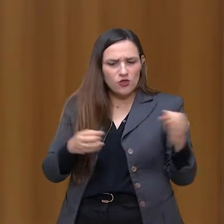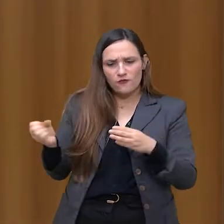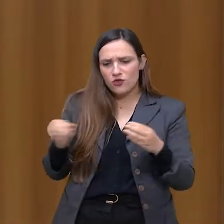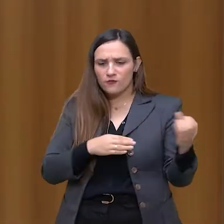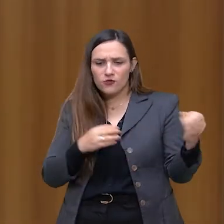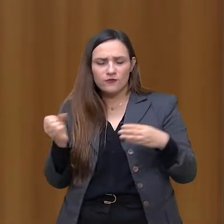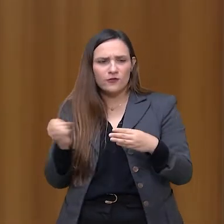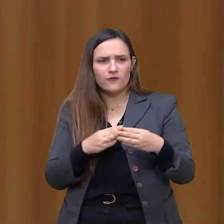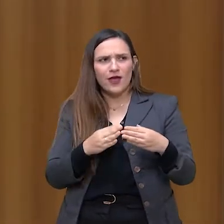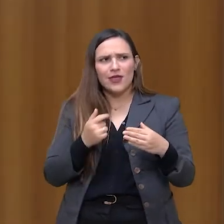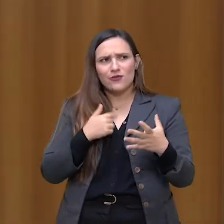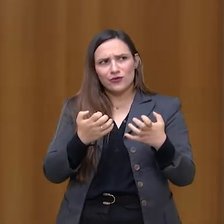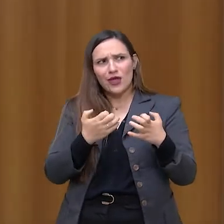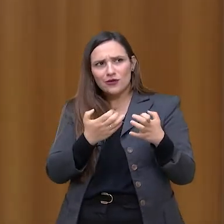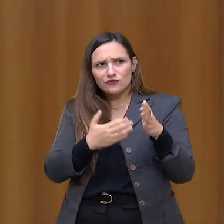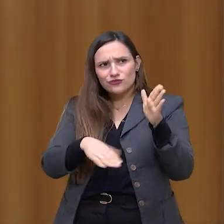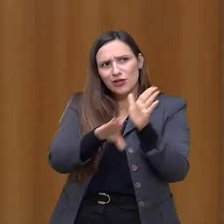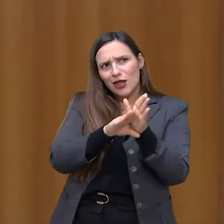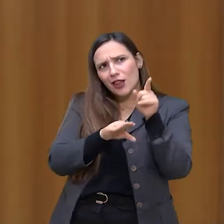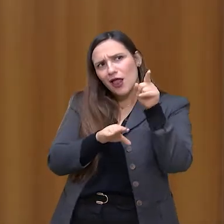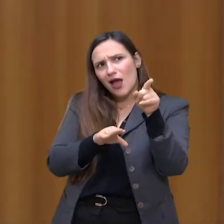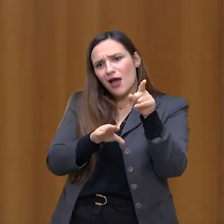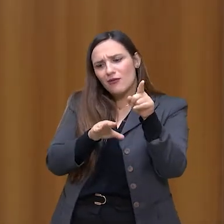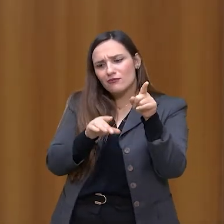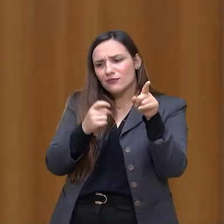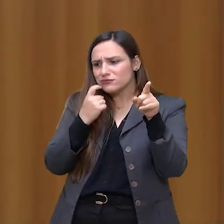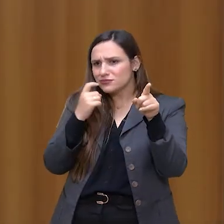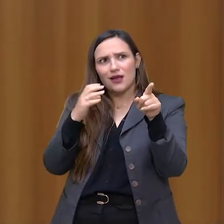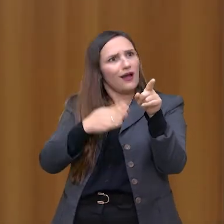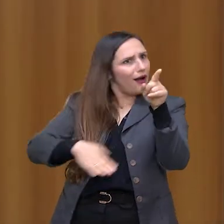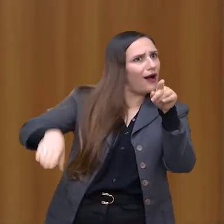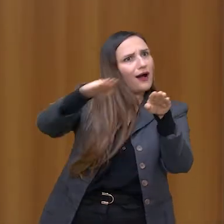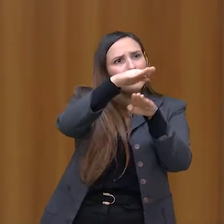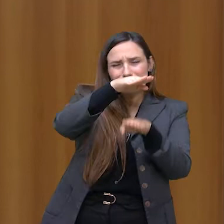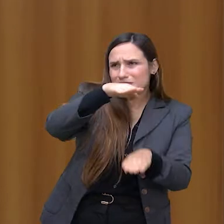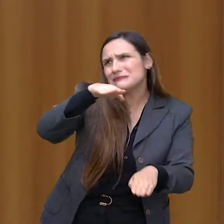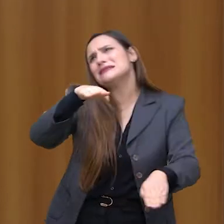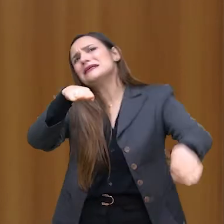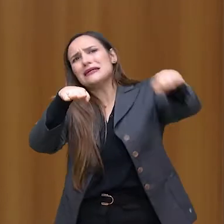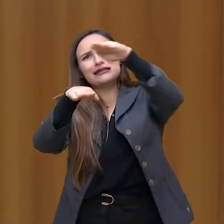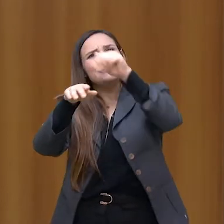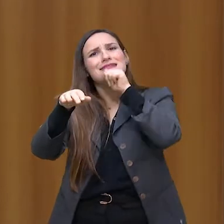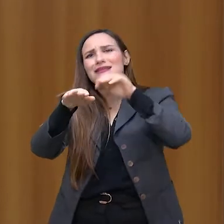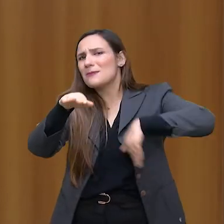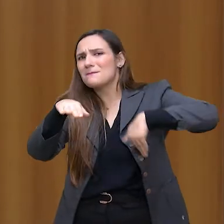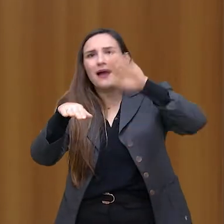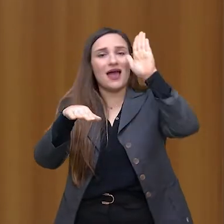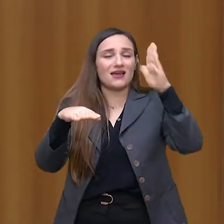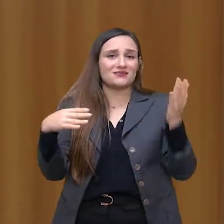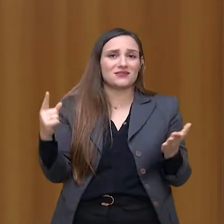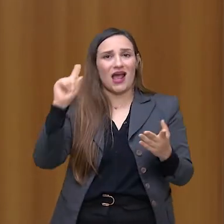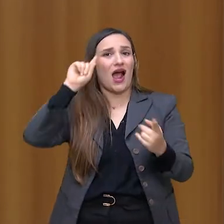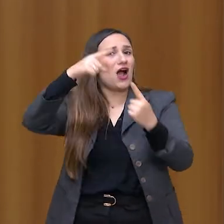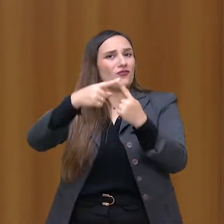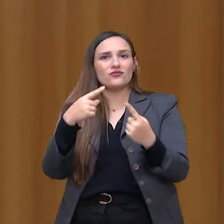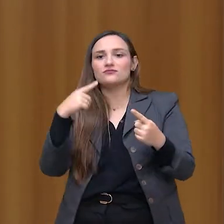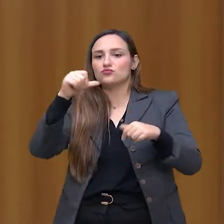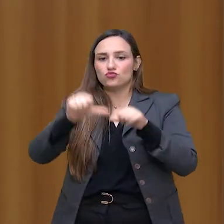você pensa num patamar para você chegar, dali a pouco você pode ter uma meta maior,